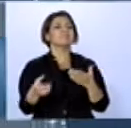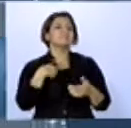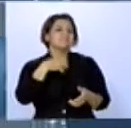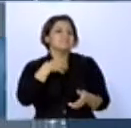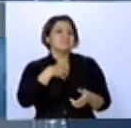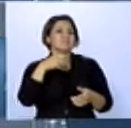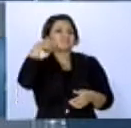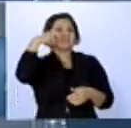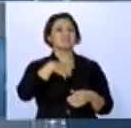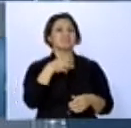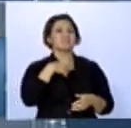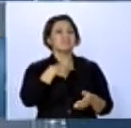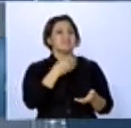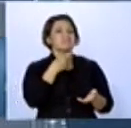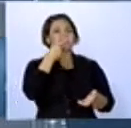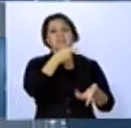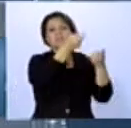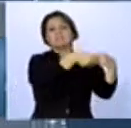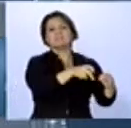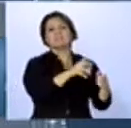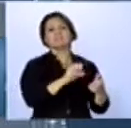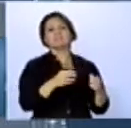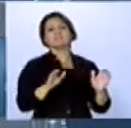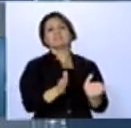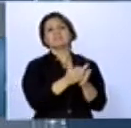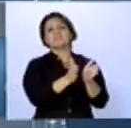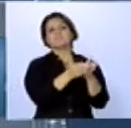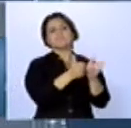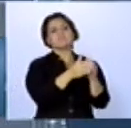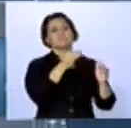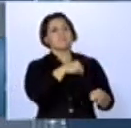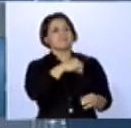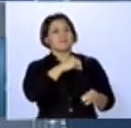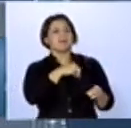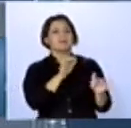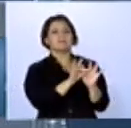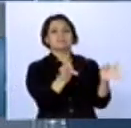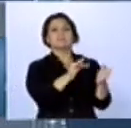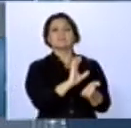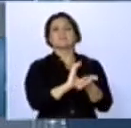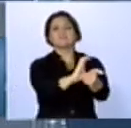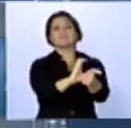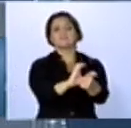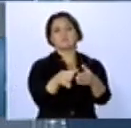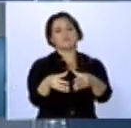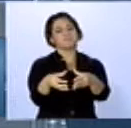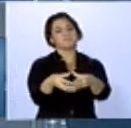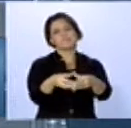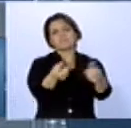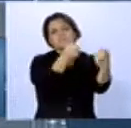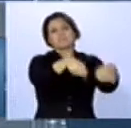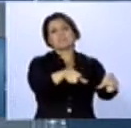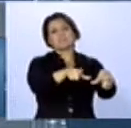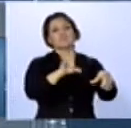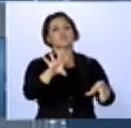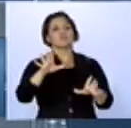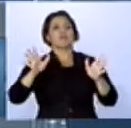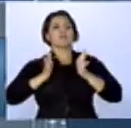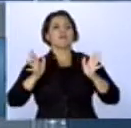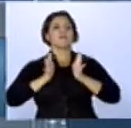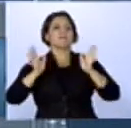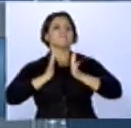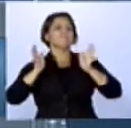Brasil mas não se fala dos grandes a gente tá falando dos pequenos porque na verdade a grande posição do sistema legal impõe no Brasil